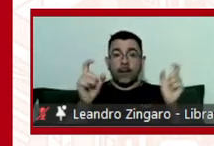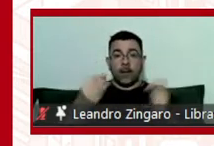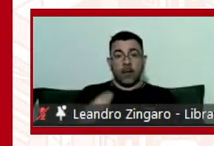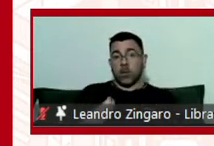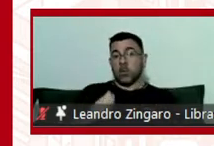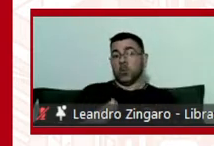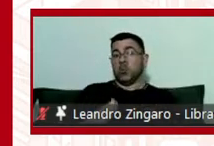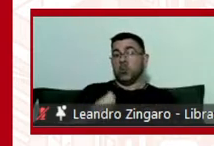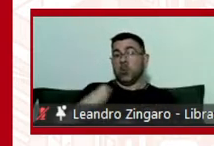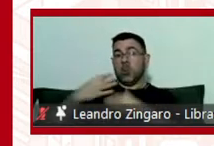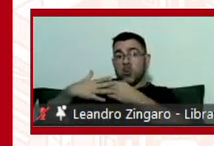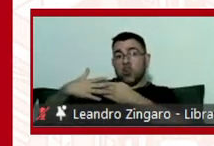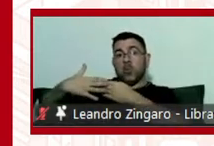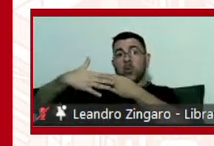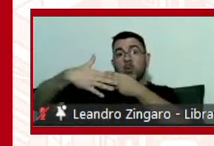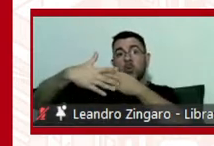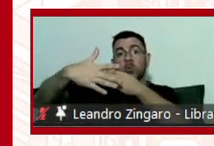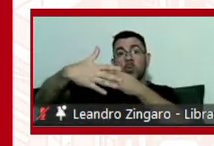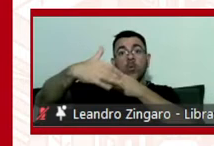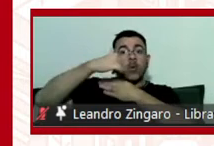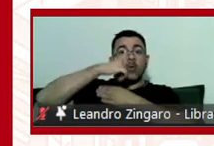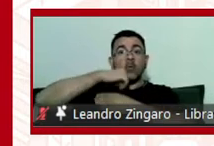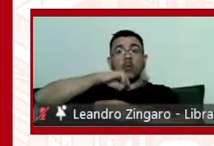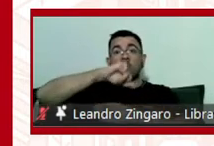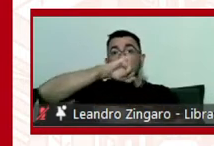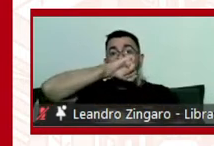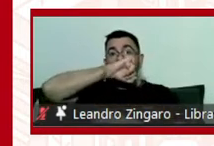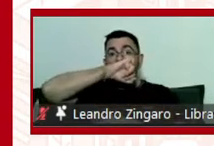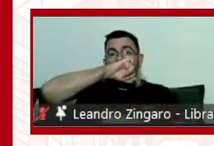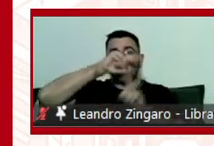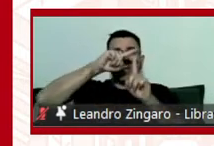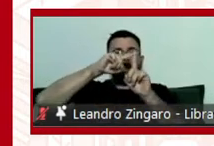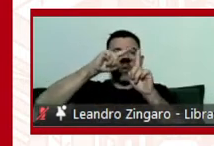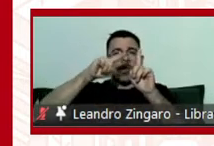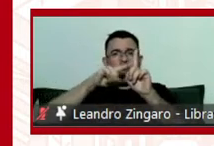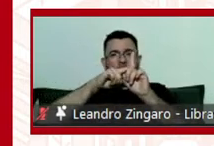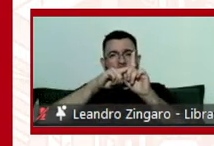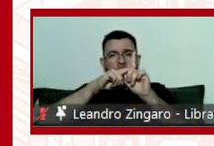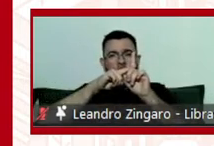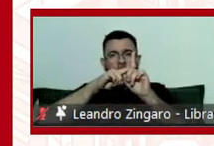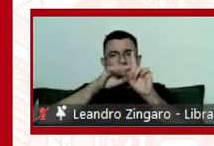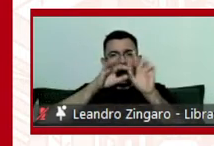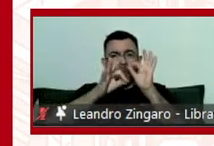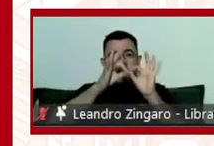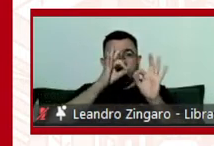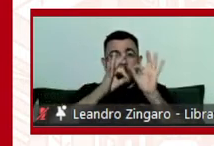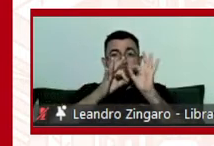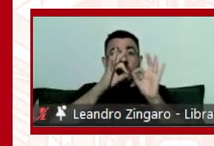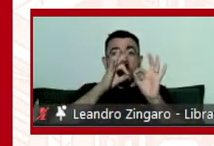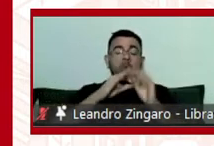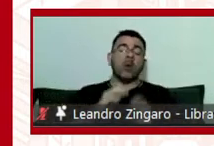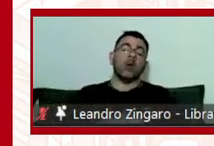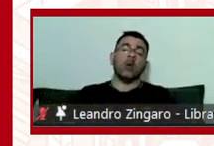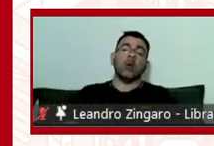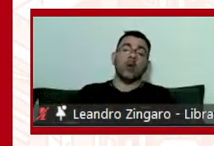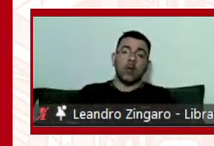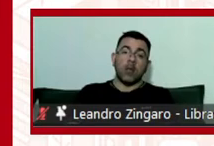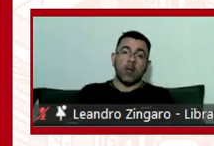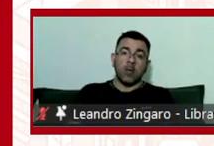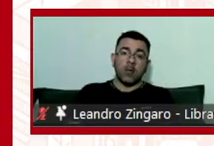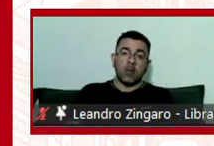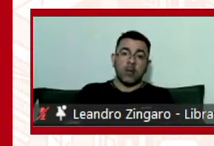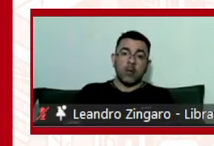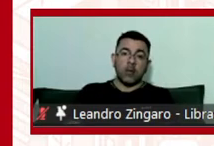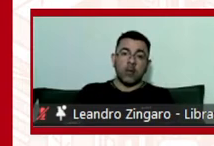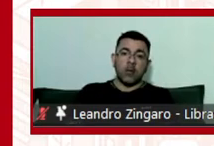começa a cuidar da mamãe desde do do pré-natal para fazer os sete pré-natais recomendados pela OMS e os lembretes